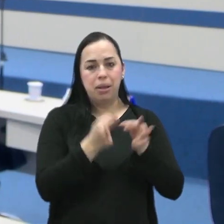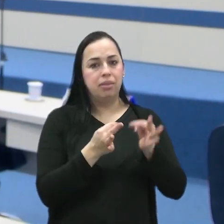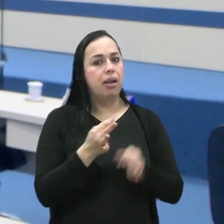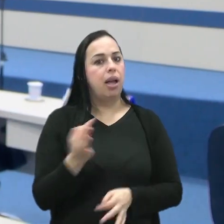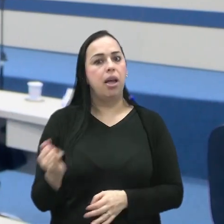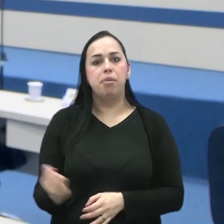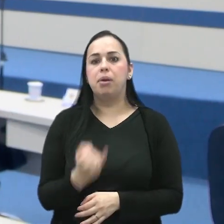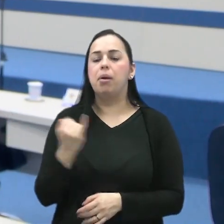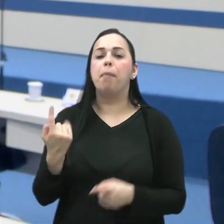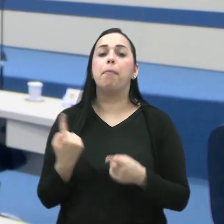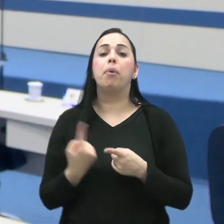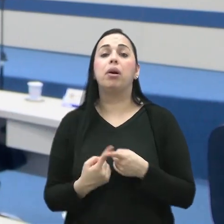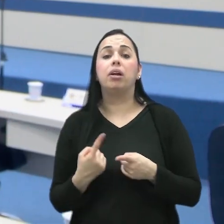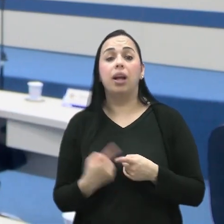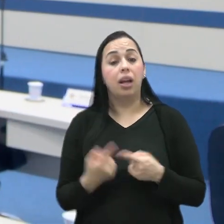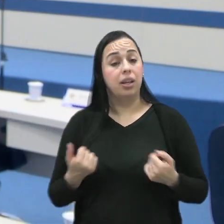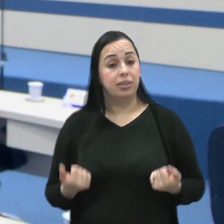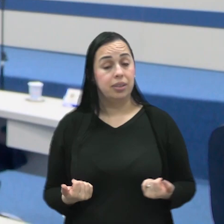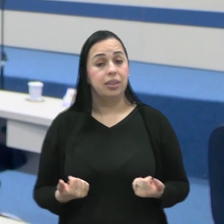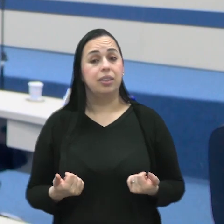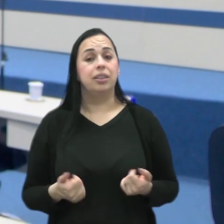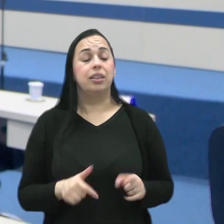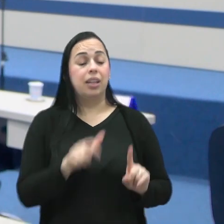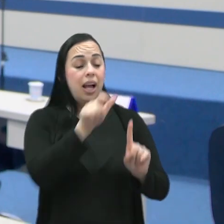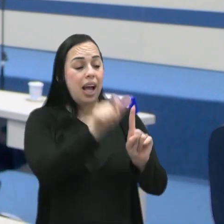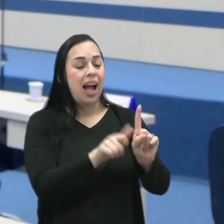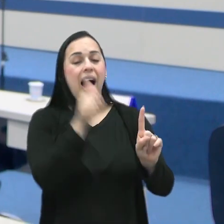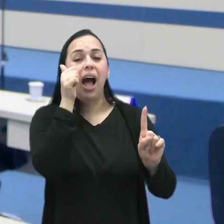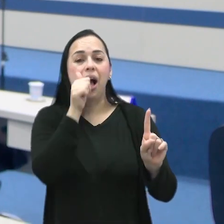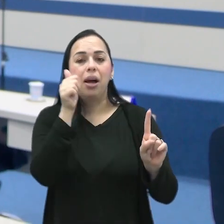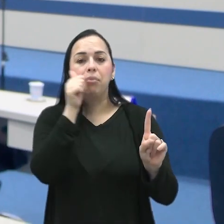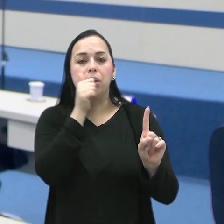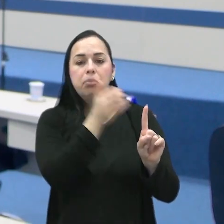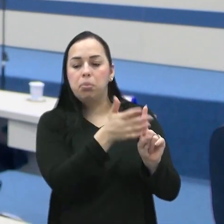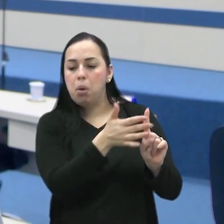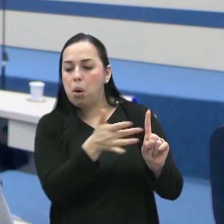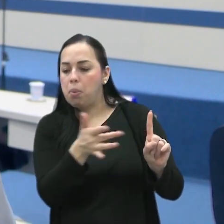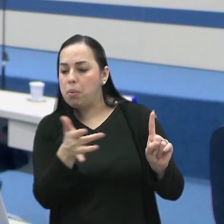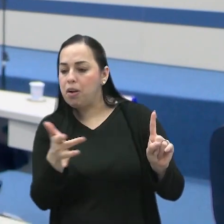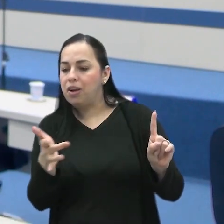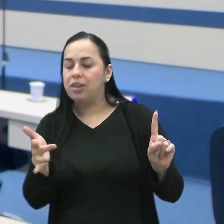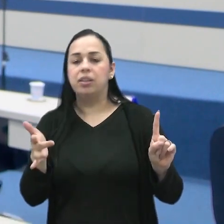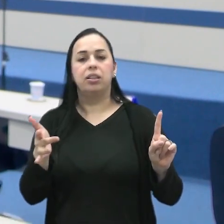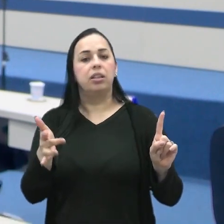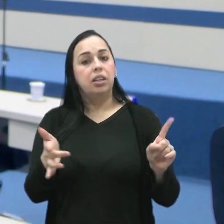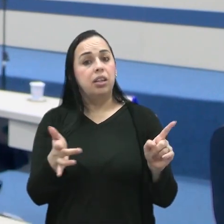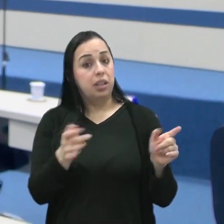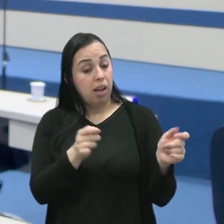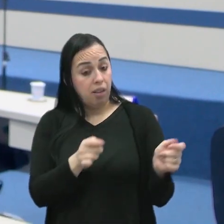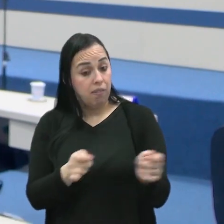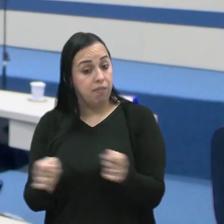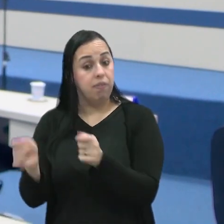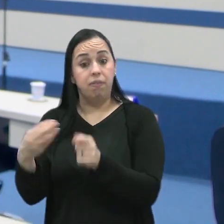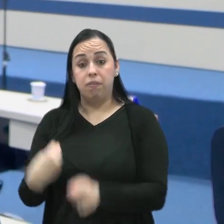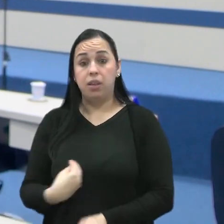muito importante, porque vai fazer com que a mãe volte a ter uma rotina normal de